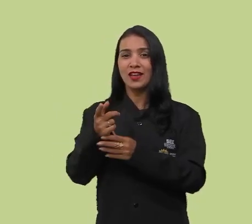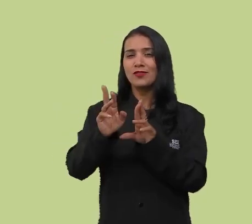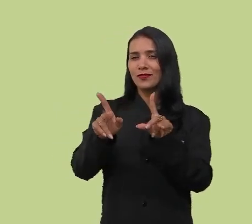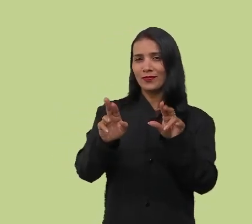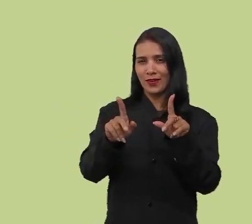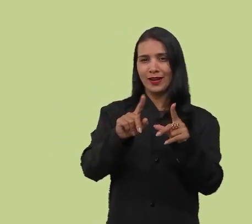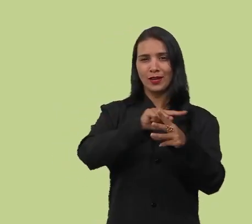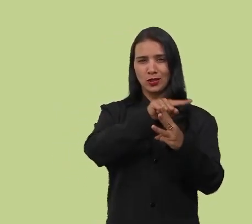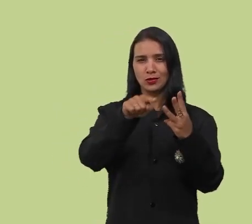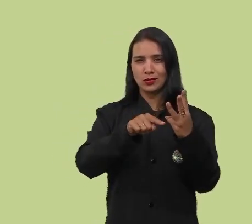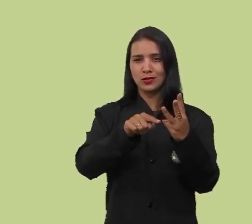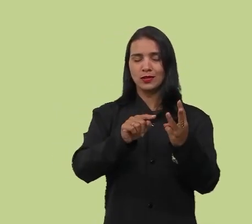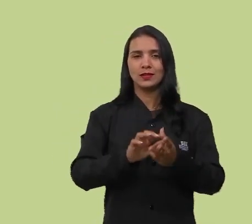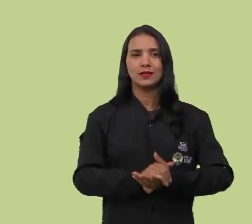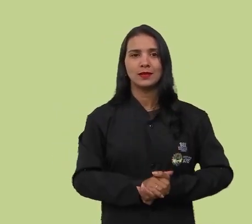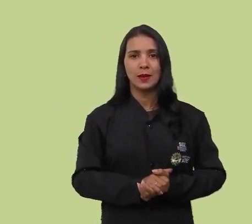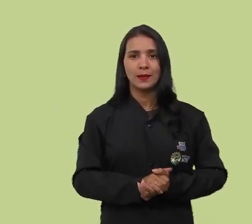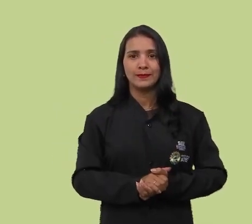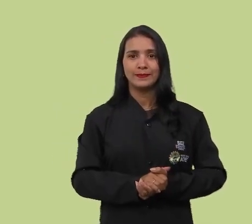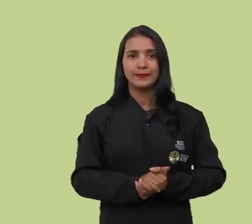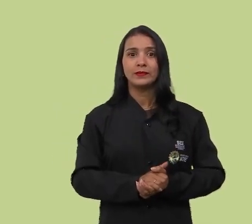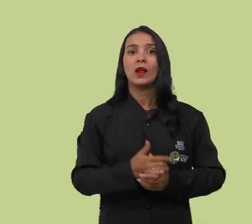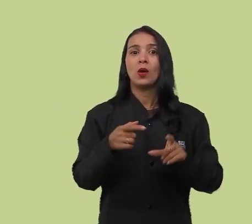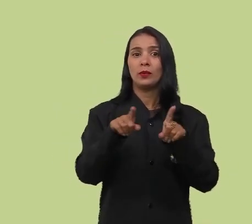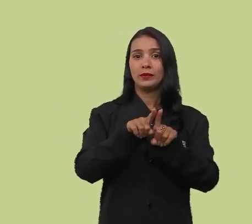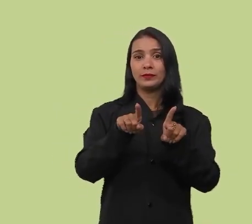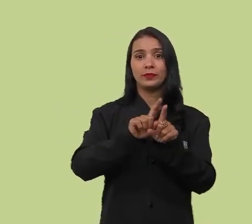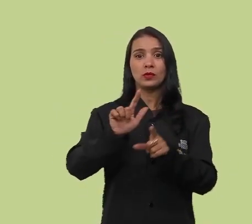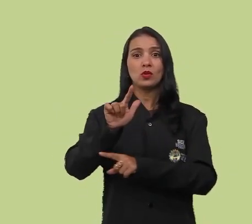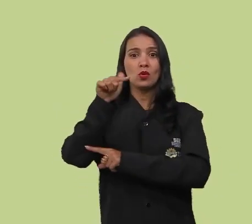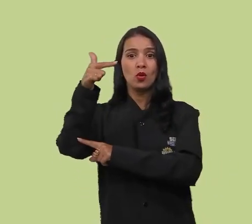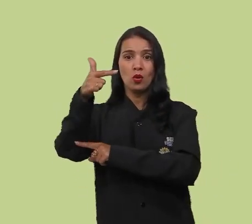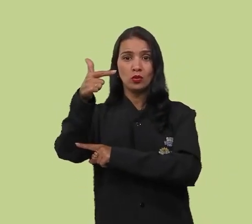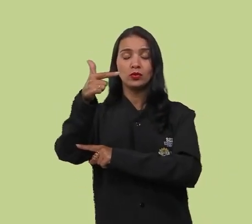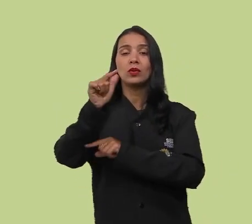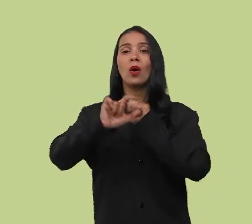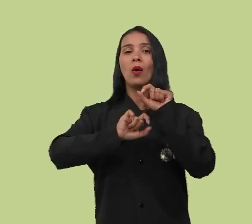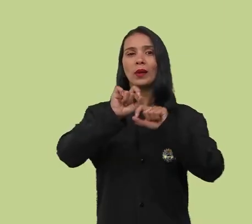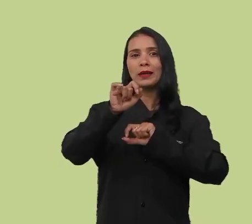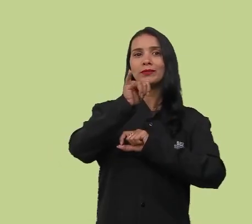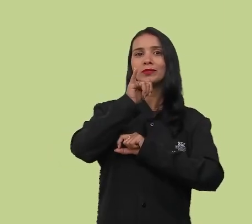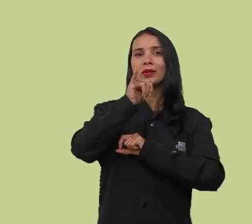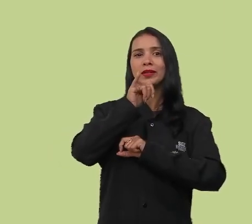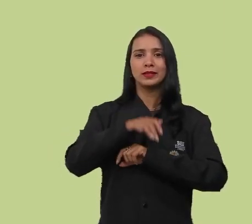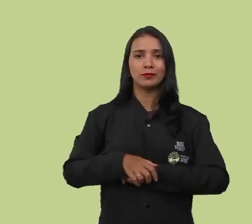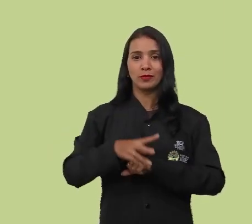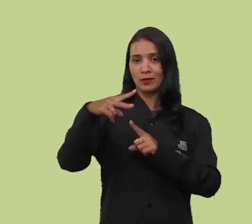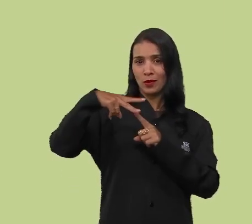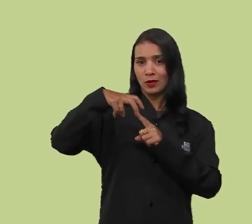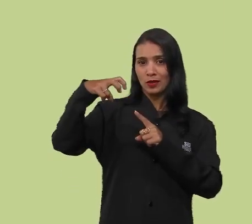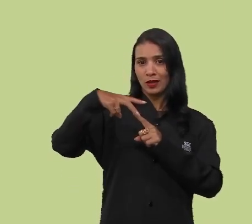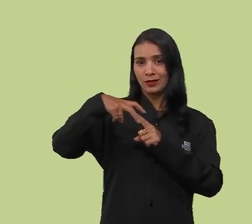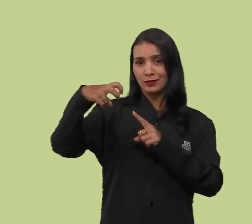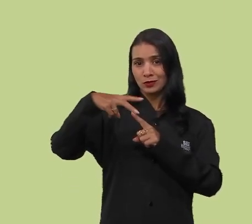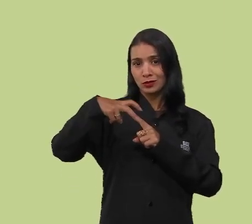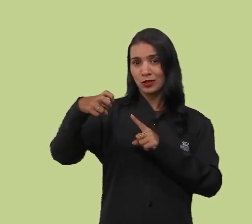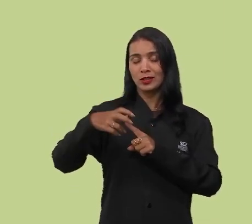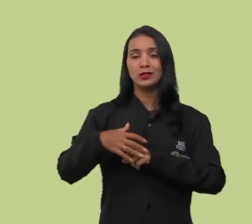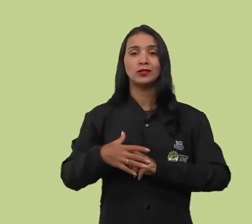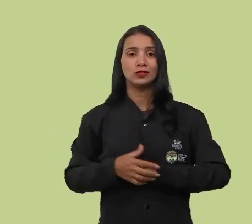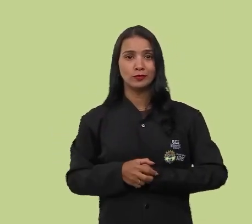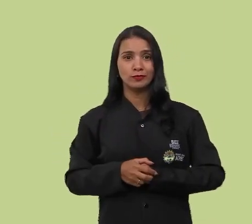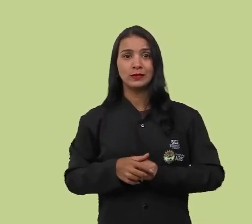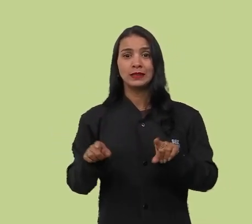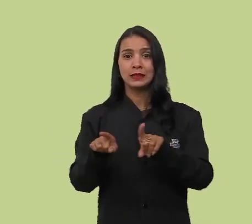E, dentre os exemplos, né, dos alimentos ultraprocessados, a gente tem quem, gente? os refrigerantes, né, os salgadinhos